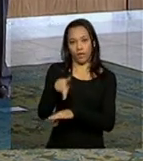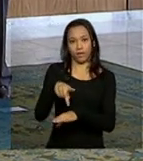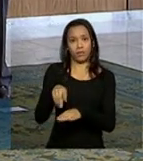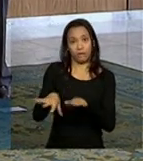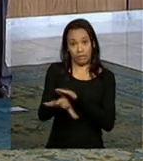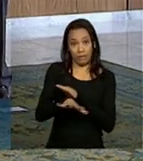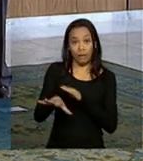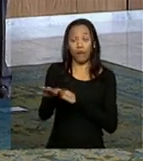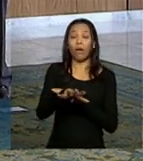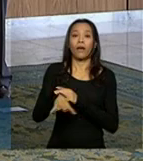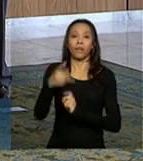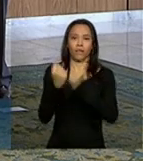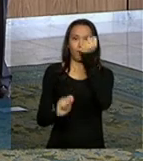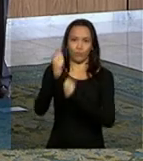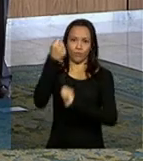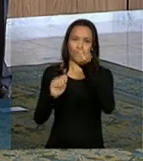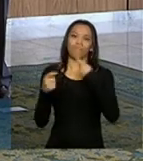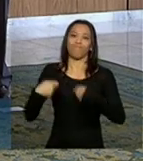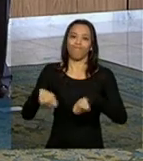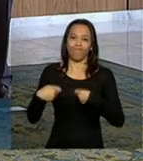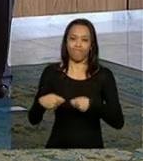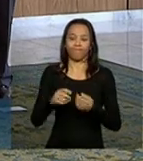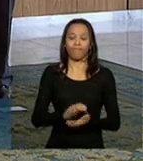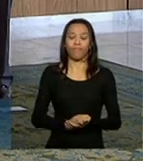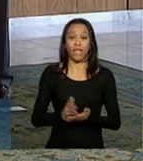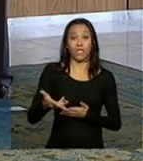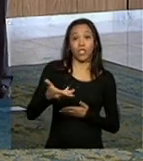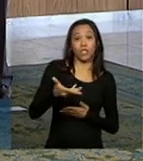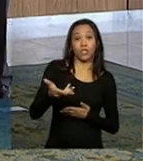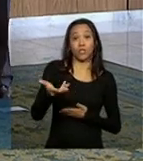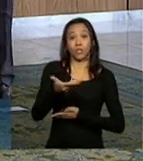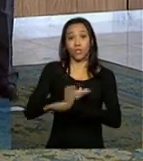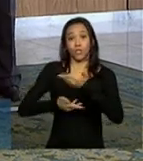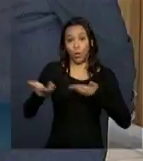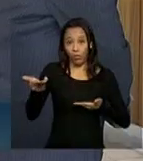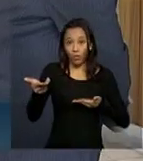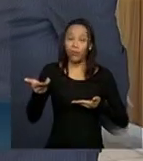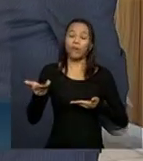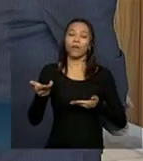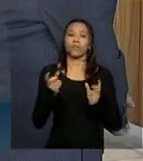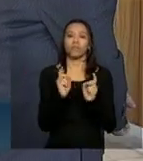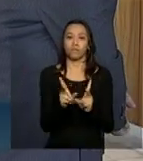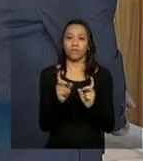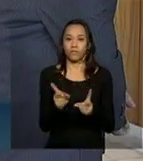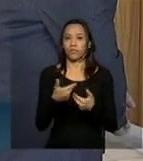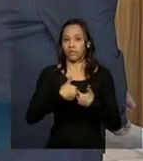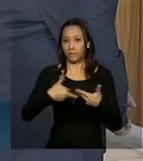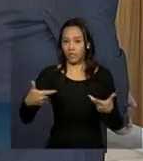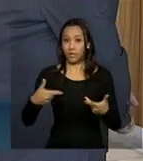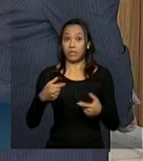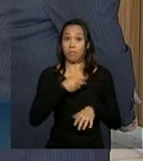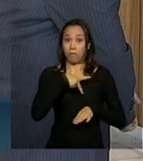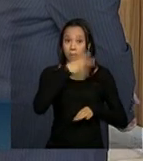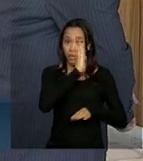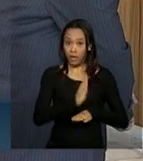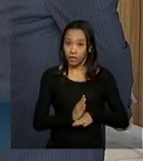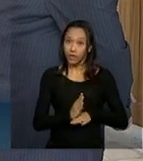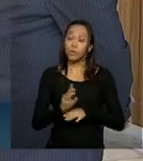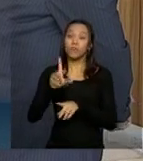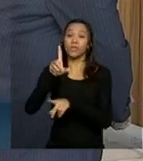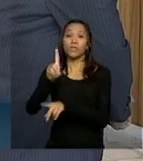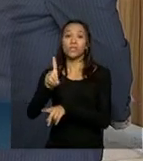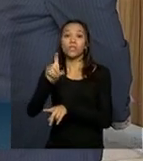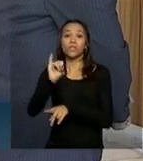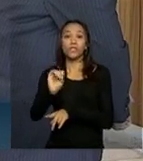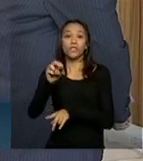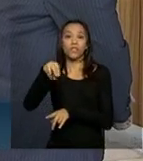indústrias. E essas trocas comerciais, essas relações comerciais entre Brasil e Dinamarca têm mostrado